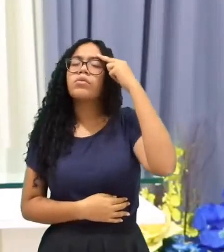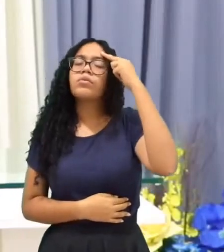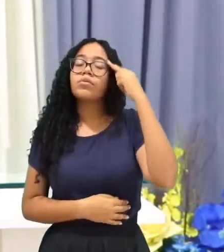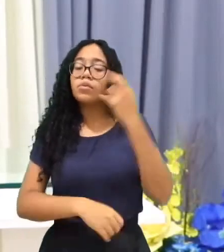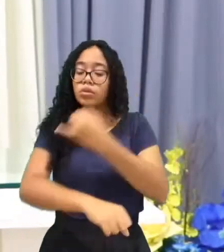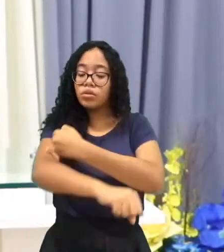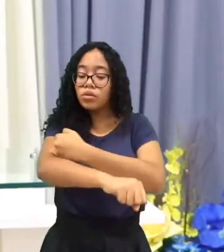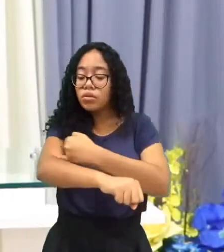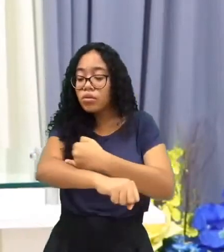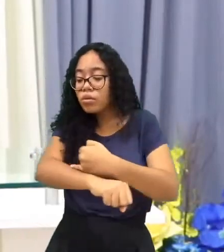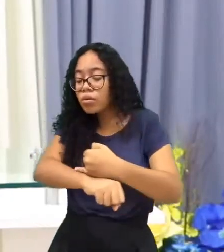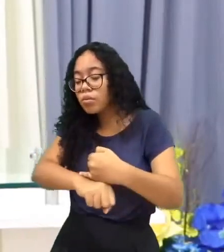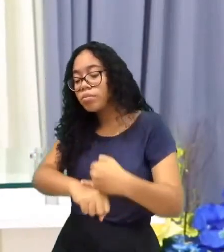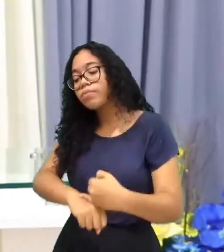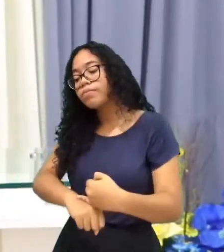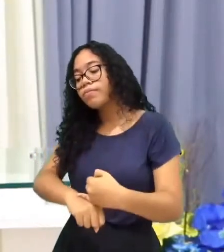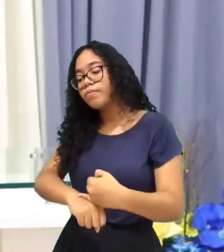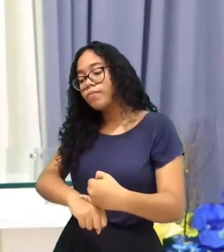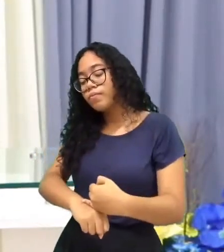Jacó.